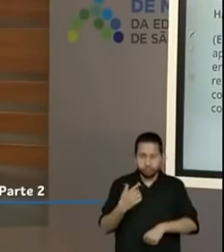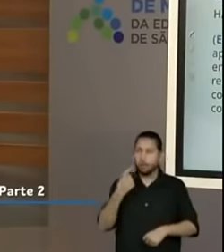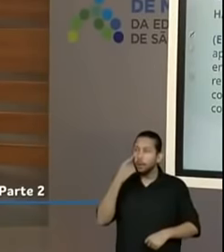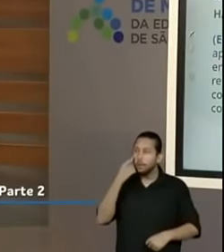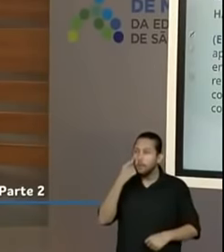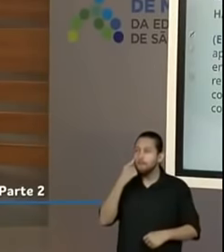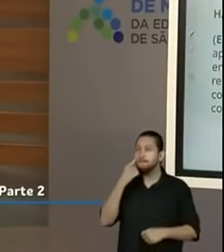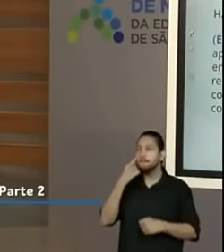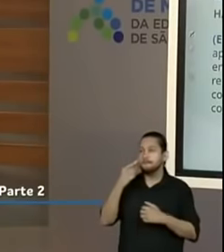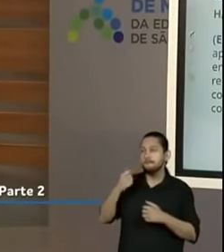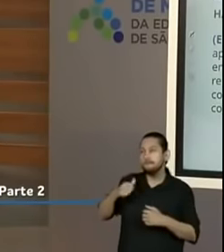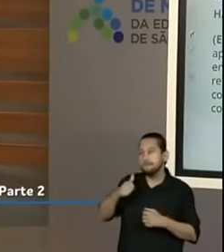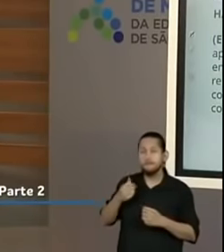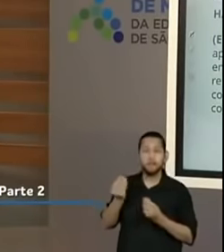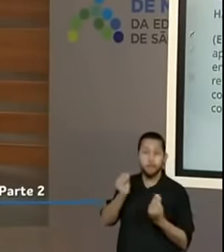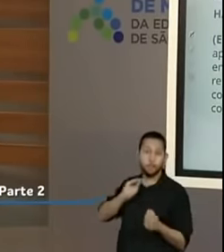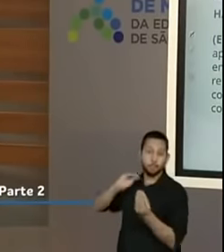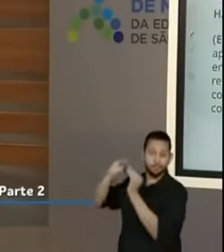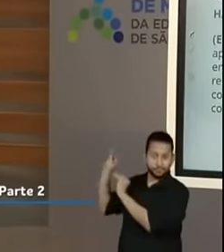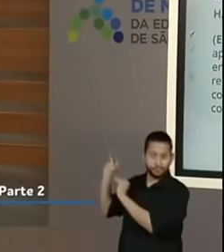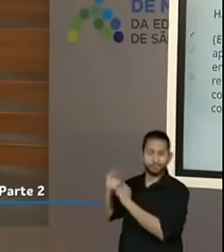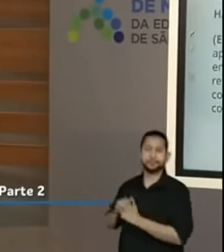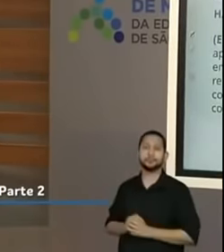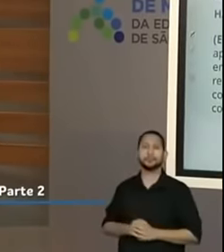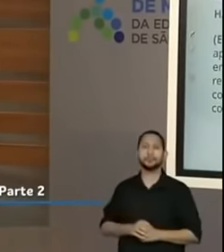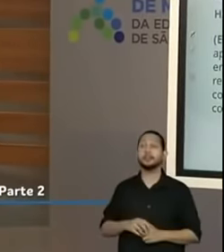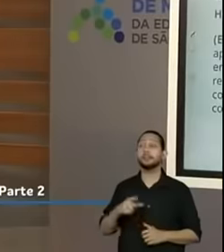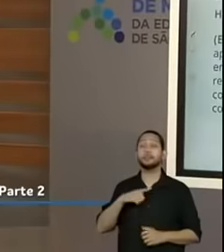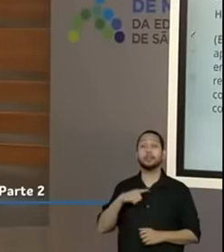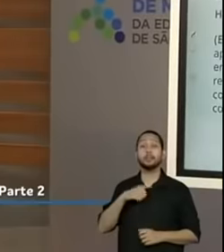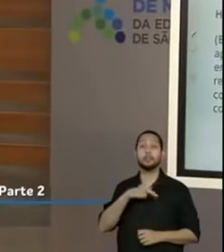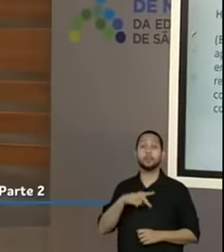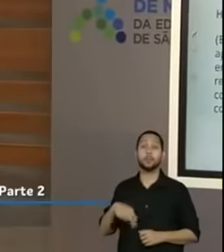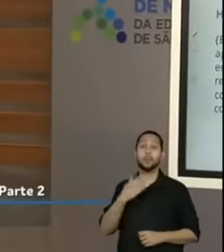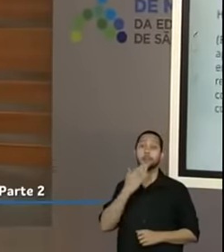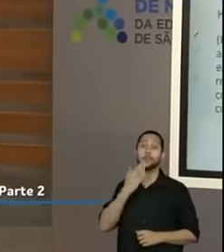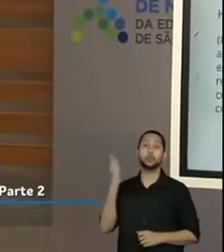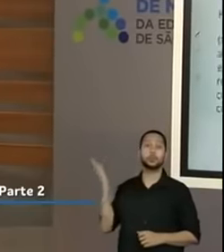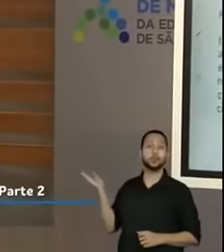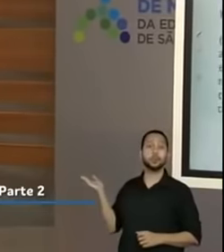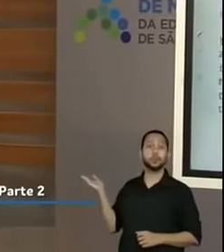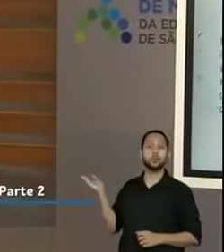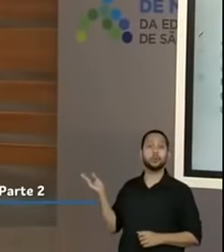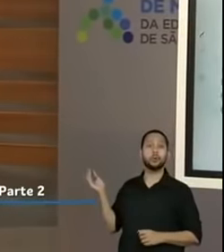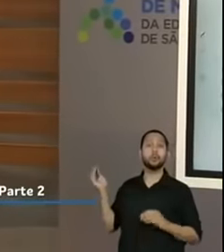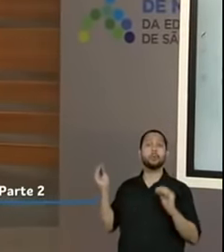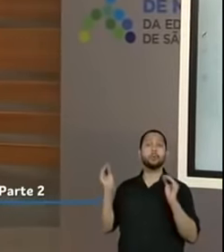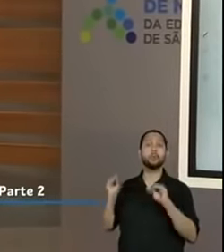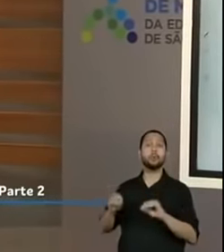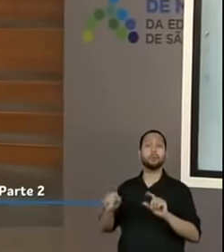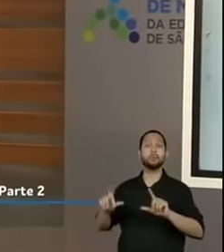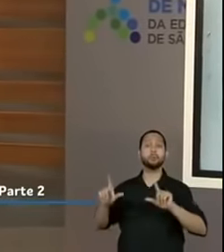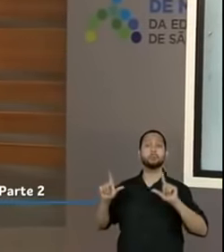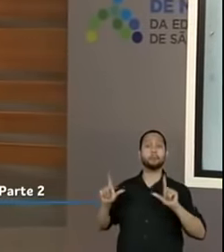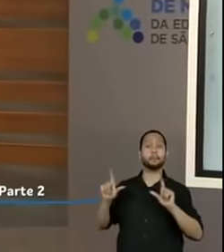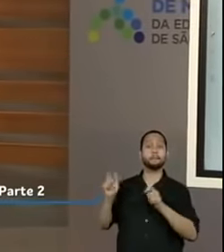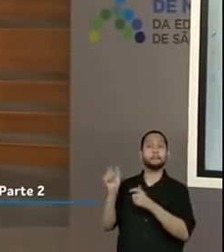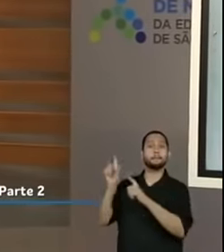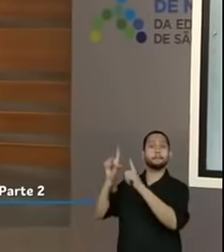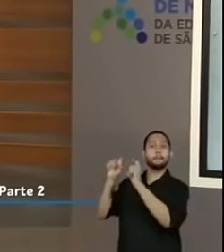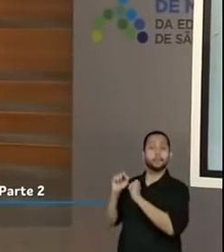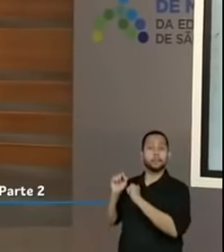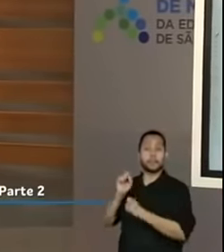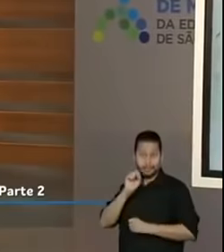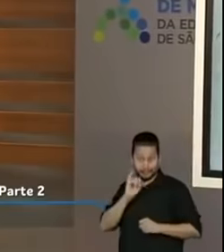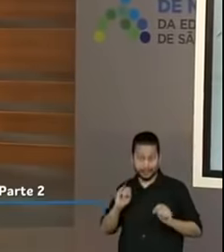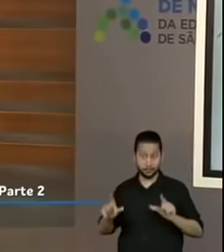tá? Outra coisa, vou deixar agora, alguns professores estão pedindo para deixar um tempinho a tela para tirar o print. Então, toda vez que a tela estiver